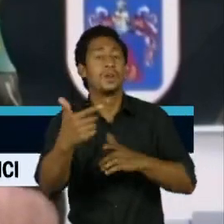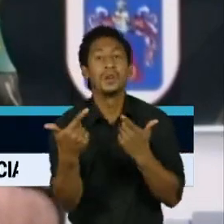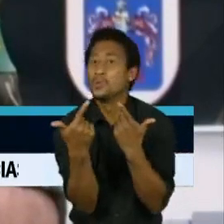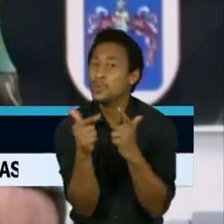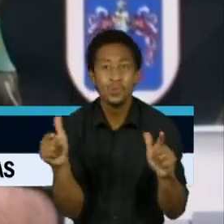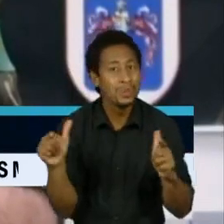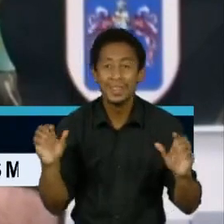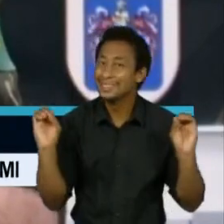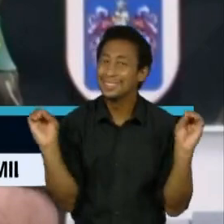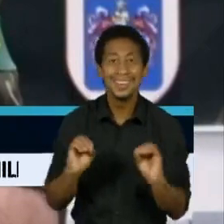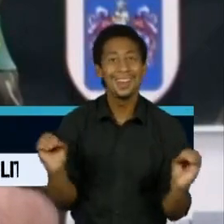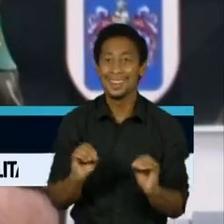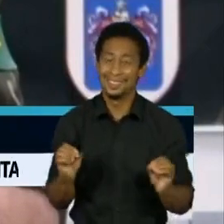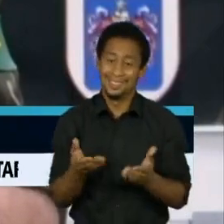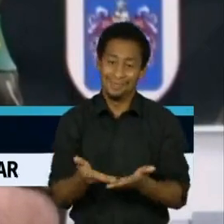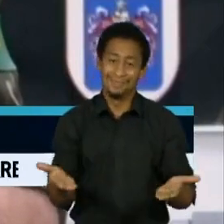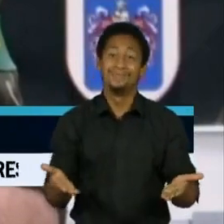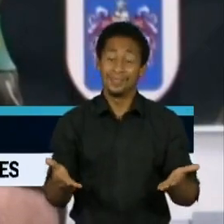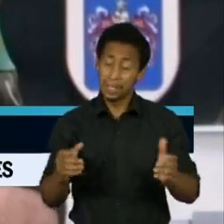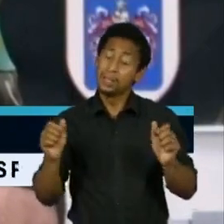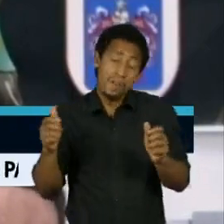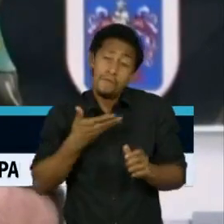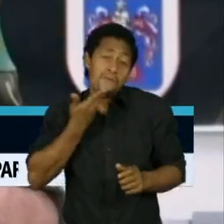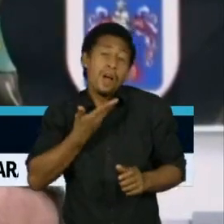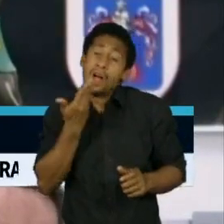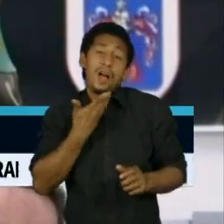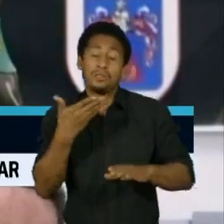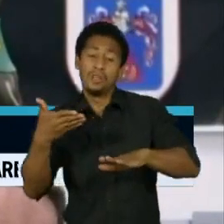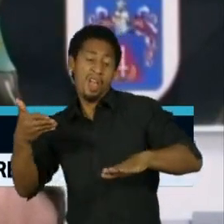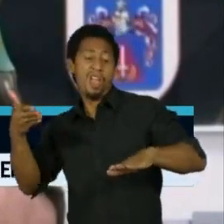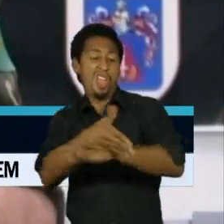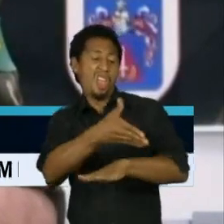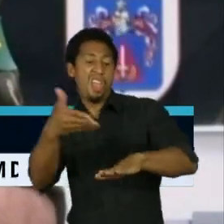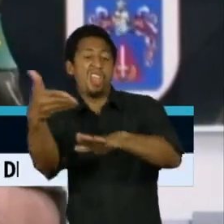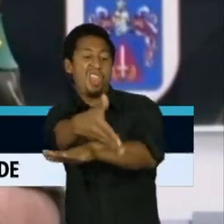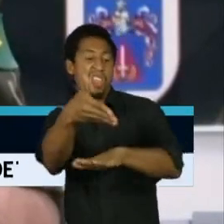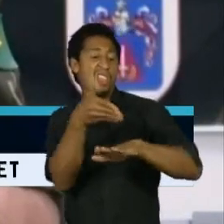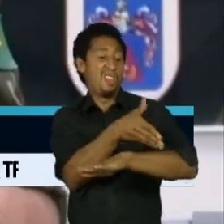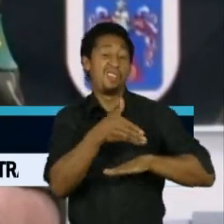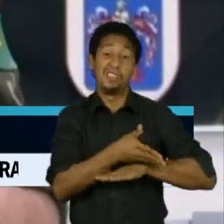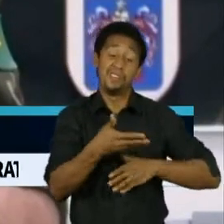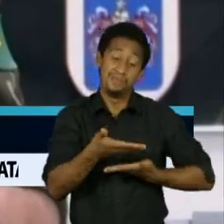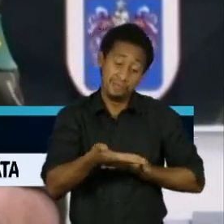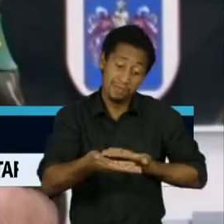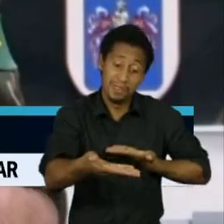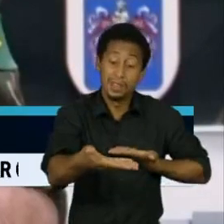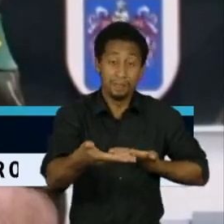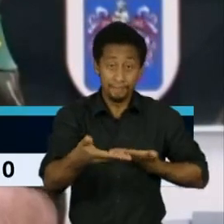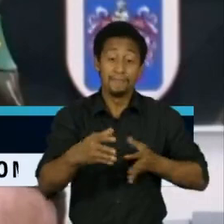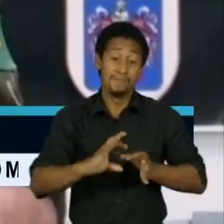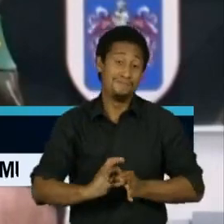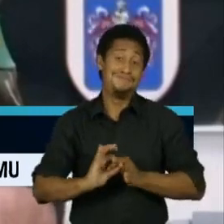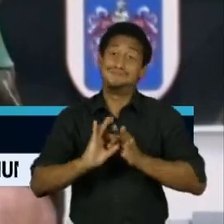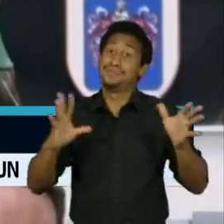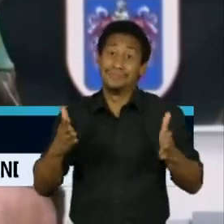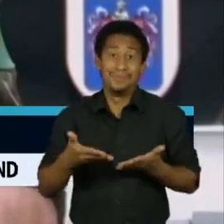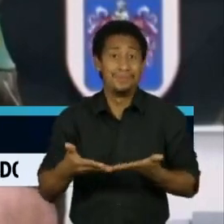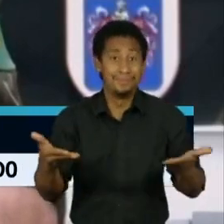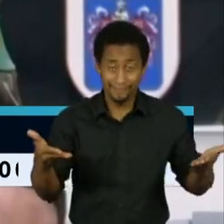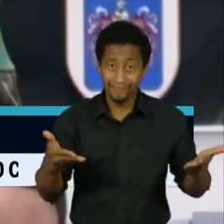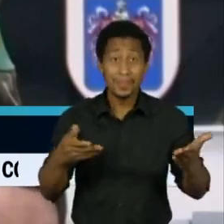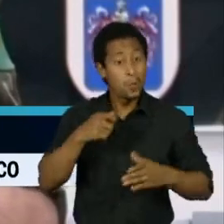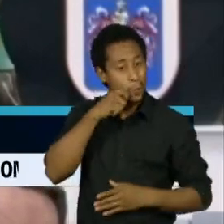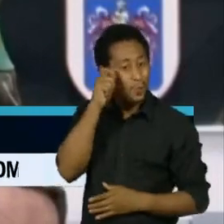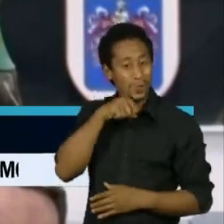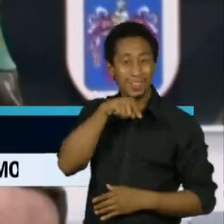de montanhas, algo nesse sentido. Então, essa facilidade ela é natural do terreno. Ela oferece uma desvantagem,